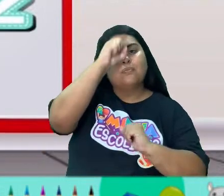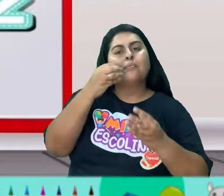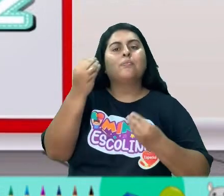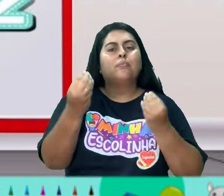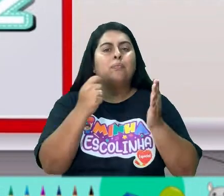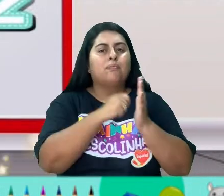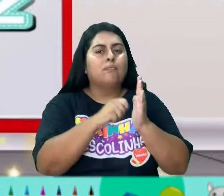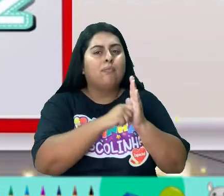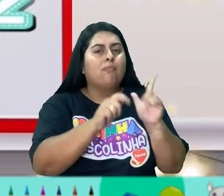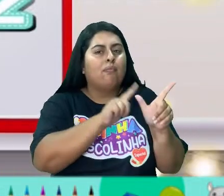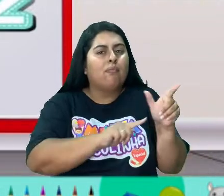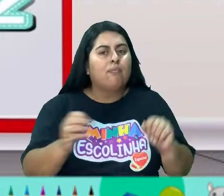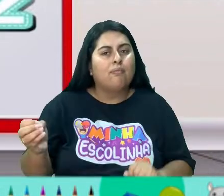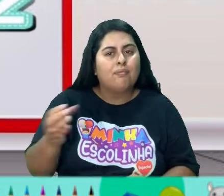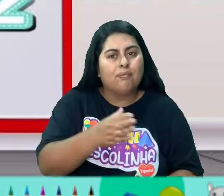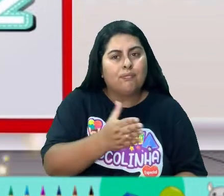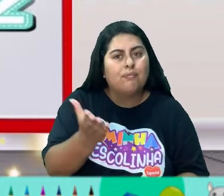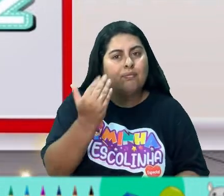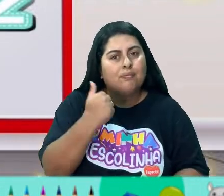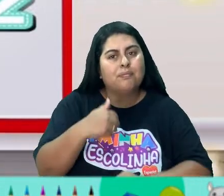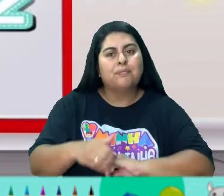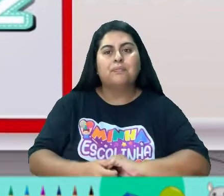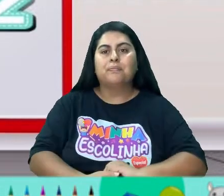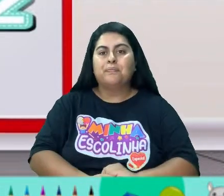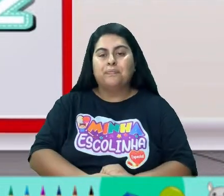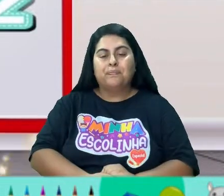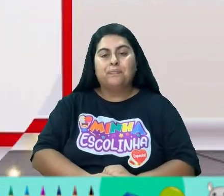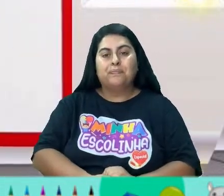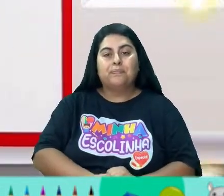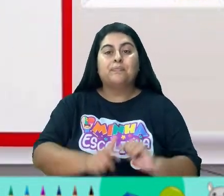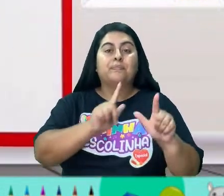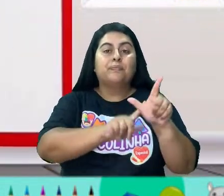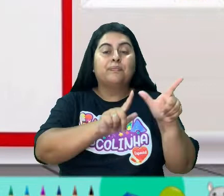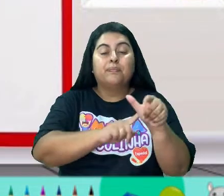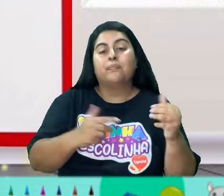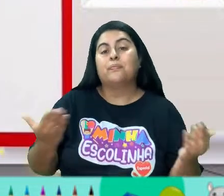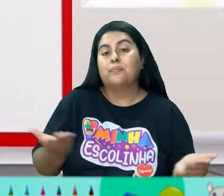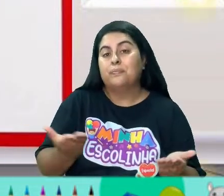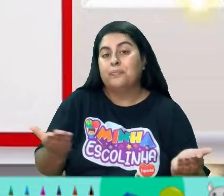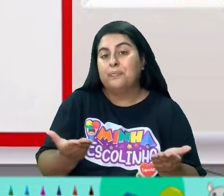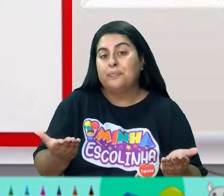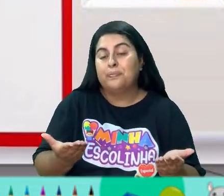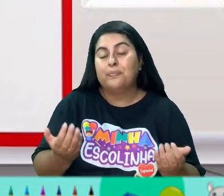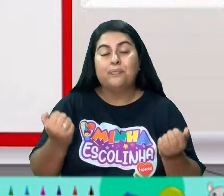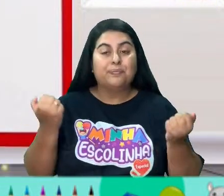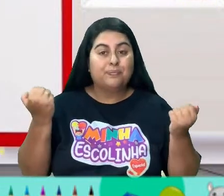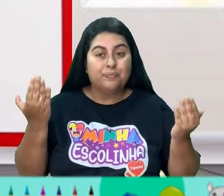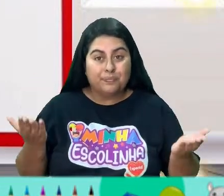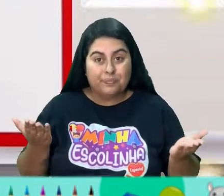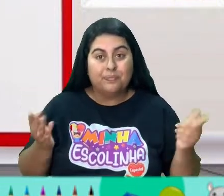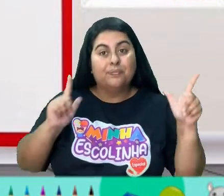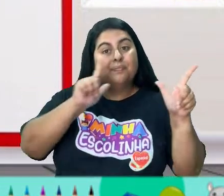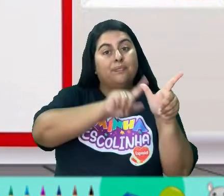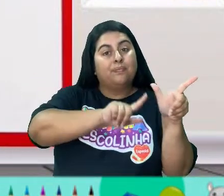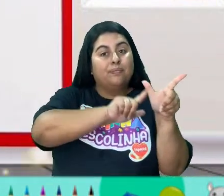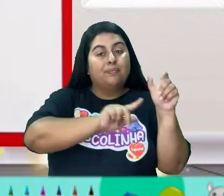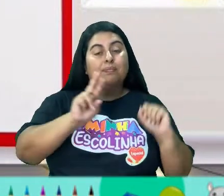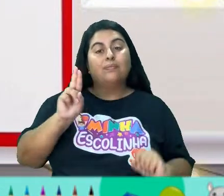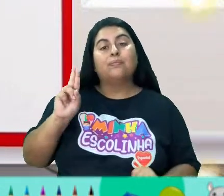aprender como é que se escreve essa letra? Vamos lá? Vem com a Pro! E a letra de hoje é a letra